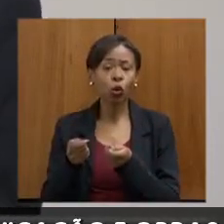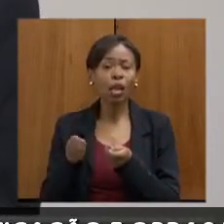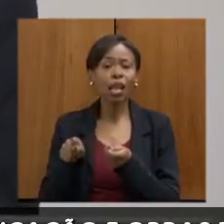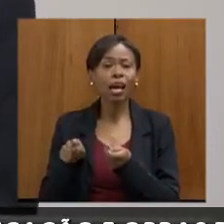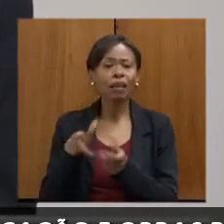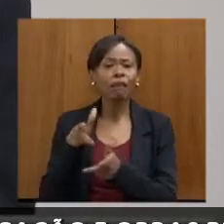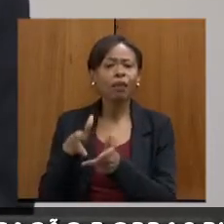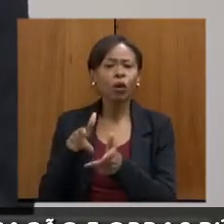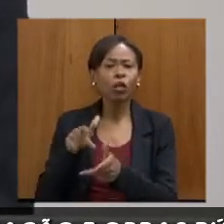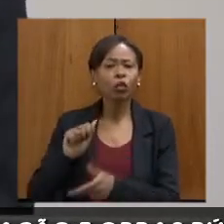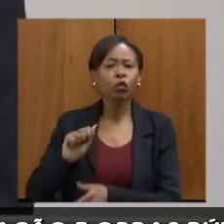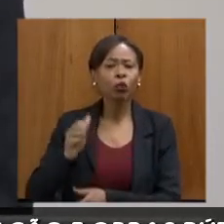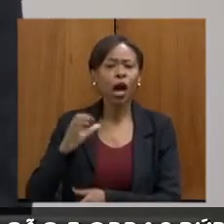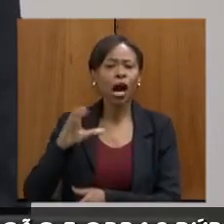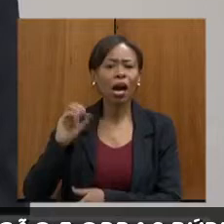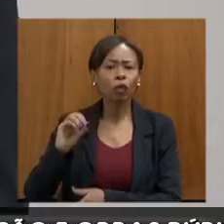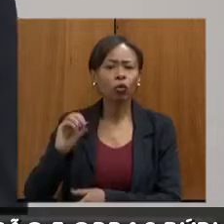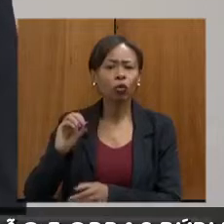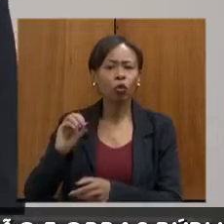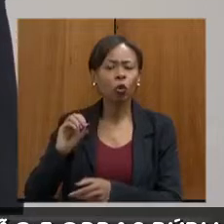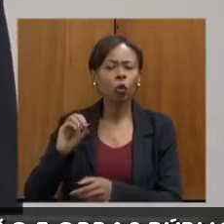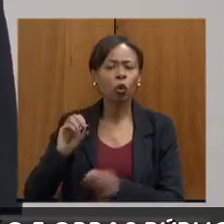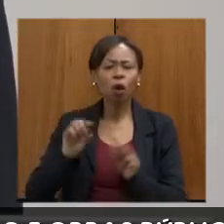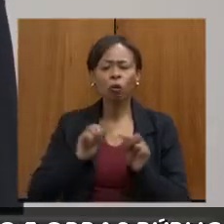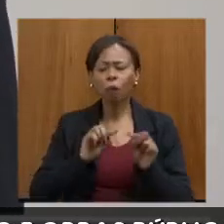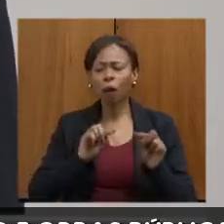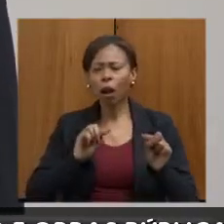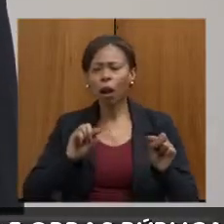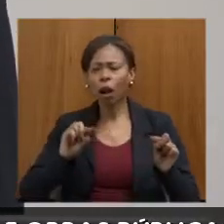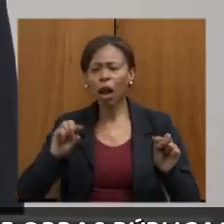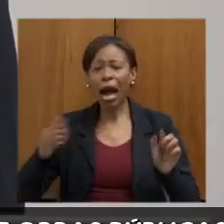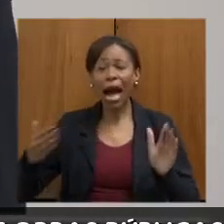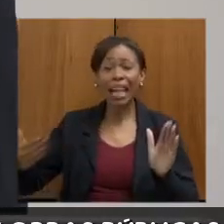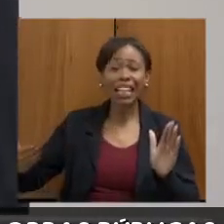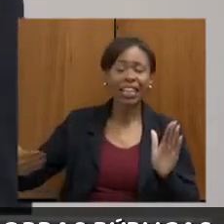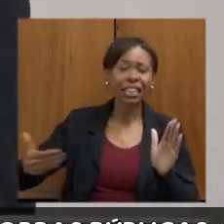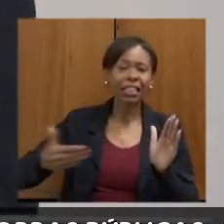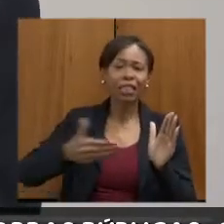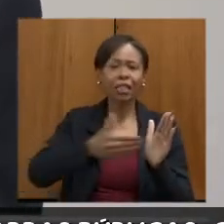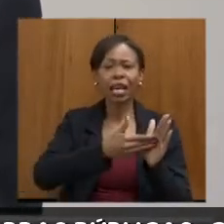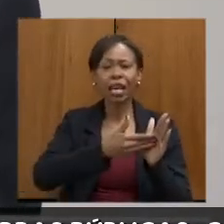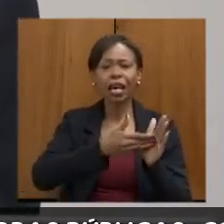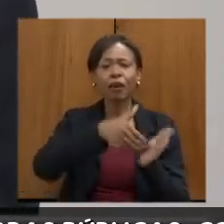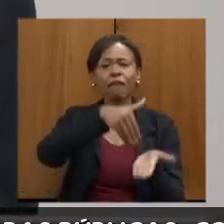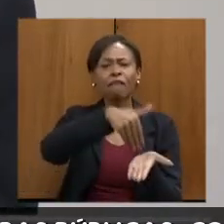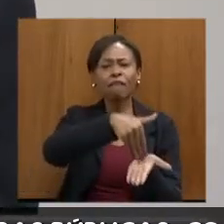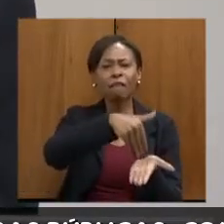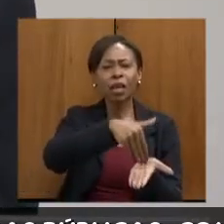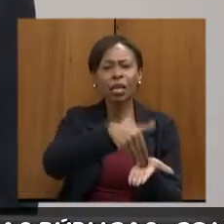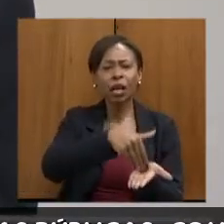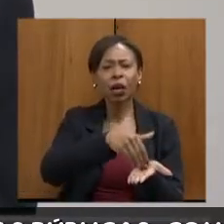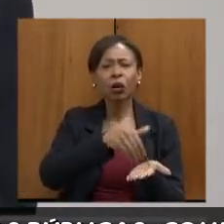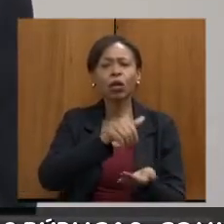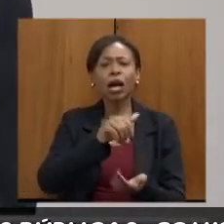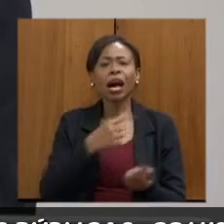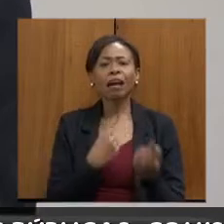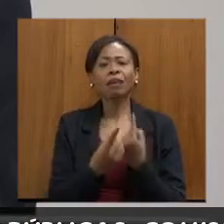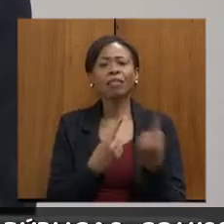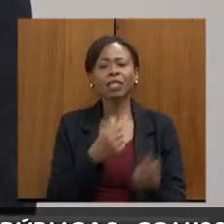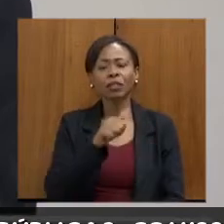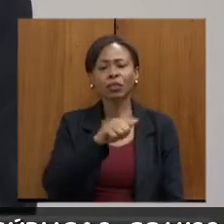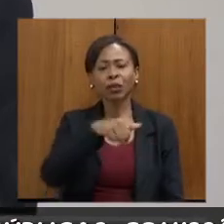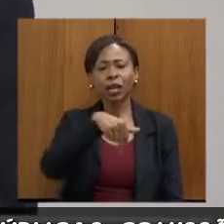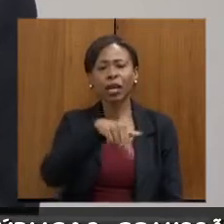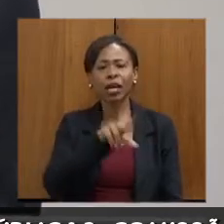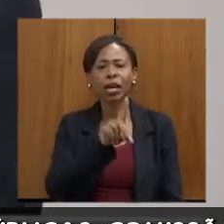Aço não é vai vir até o final da Avenida dos Andradas e utilizar aqueles 12 túneis que a